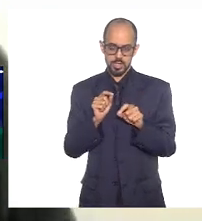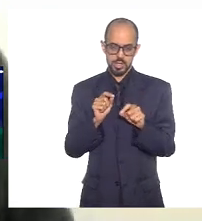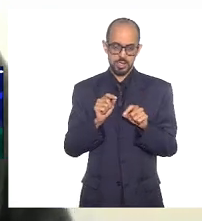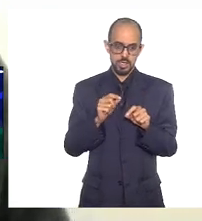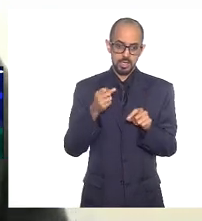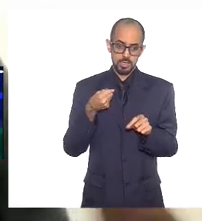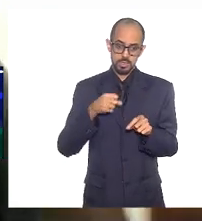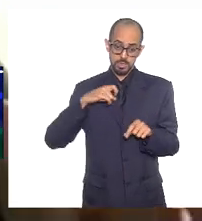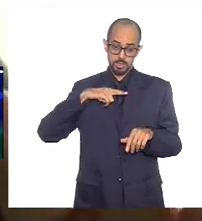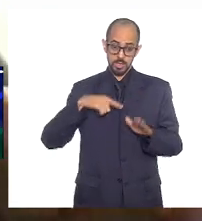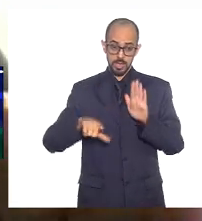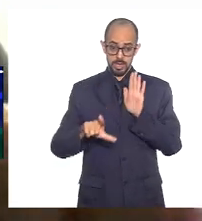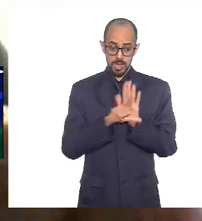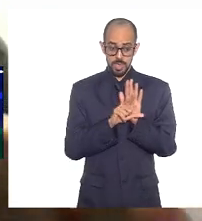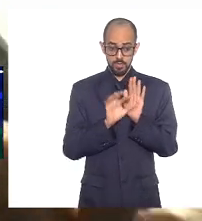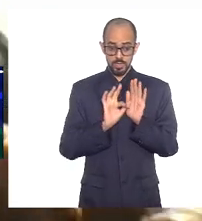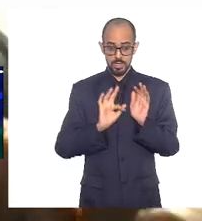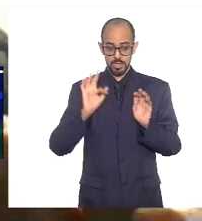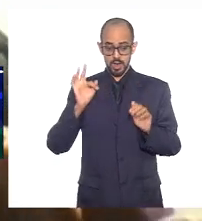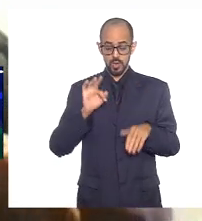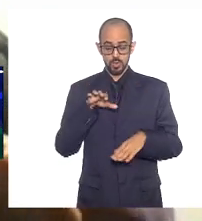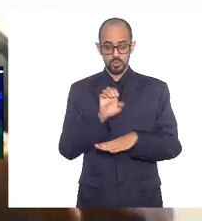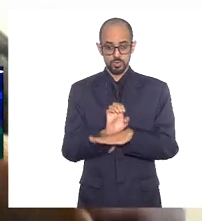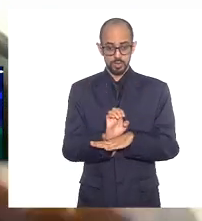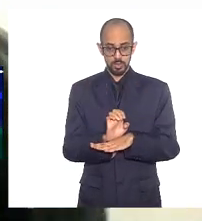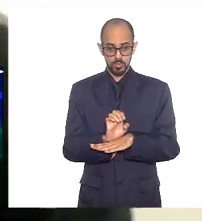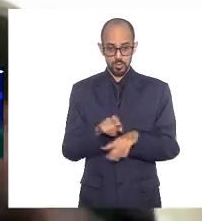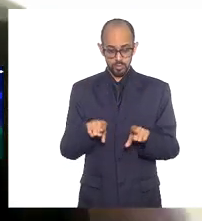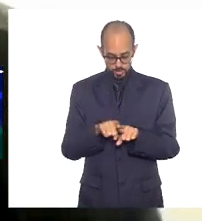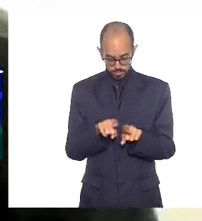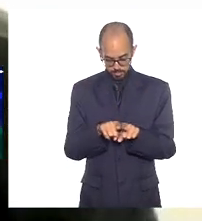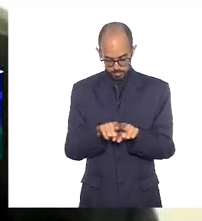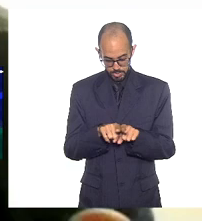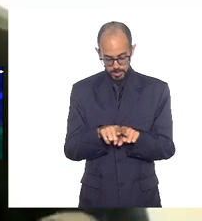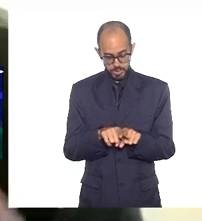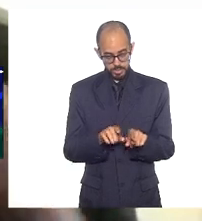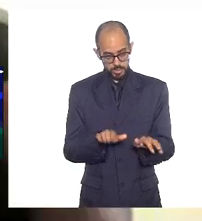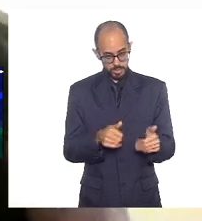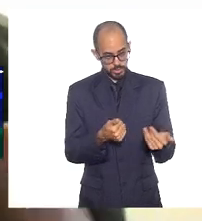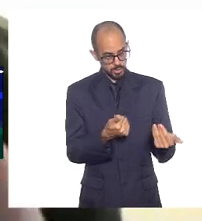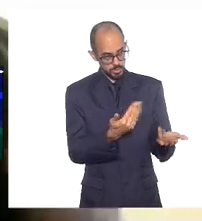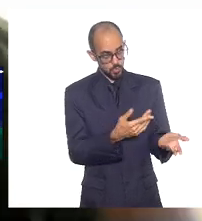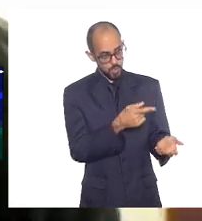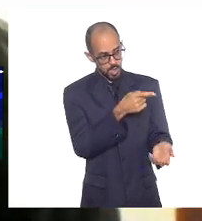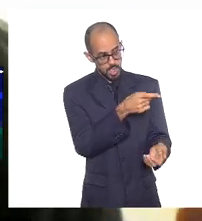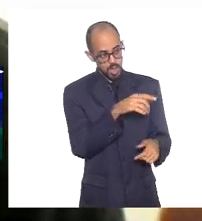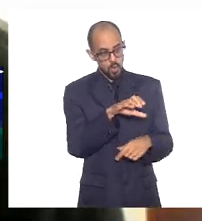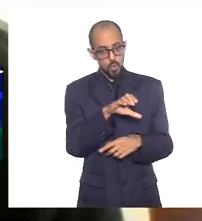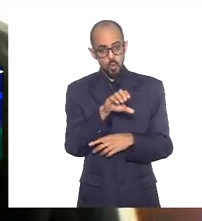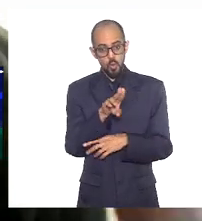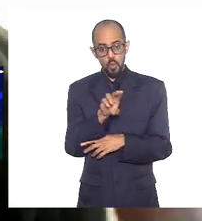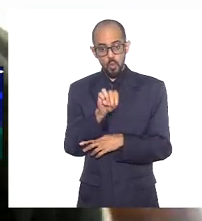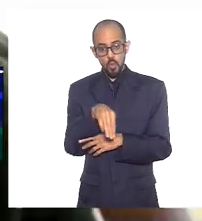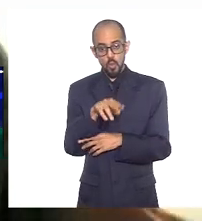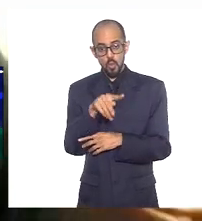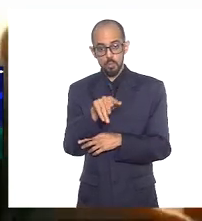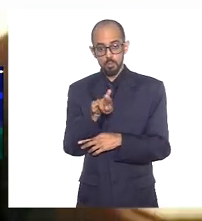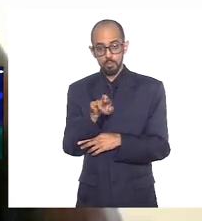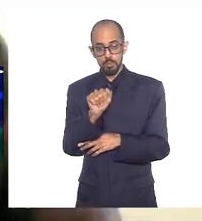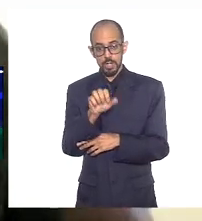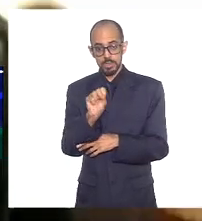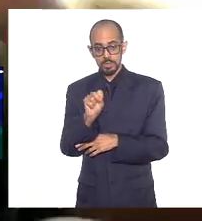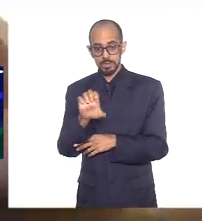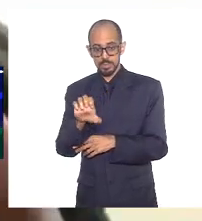federal e lei estadual, eu entendo que a sua lei até um cumpra-se, um cumpra-se. Eu fico feliz da vida com isso.